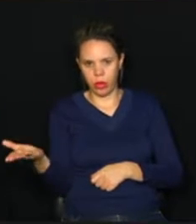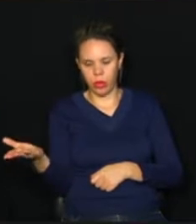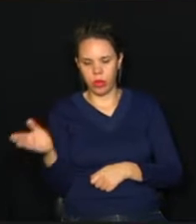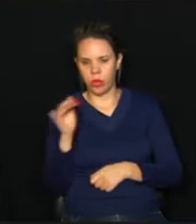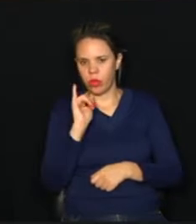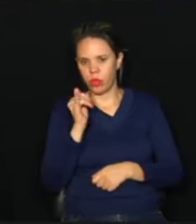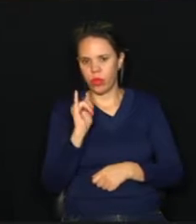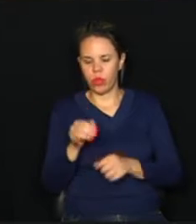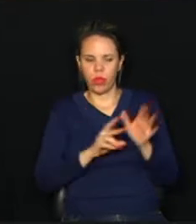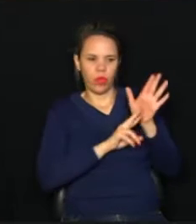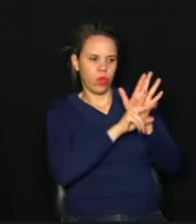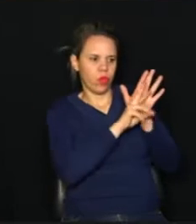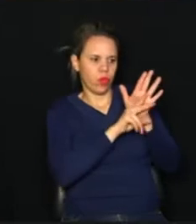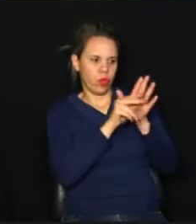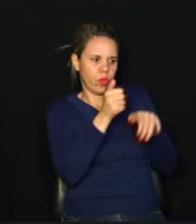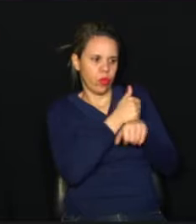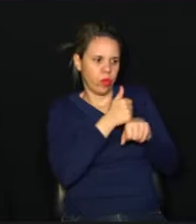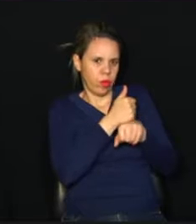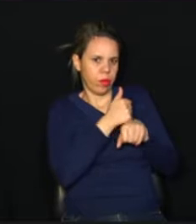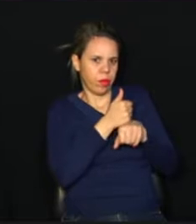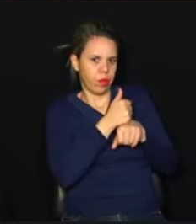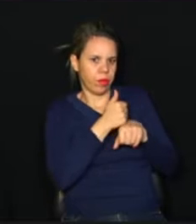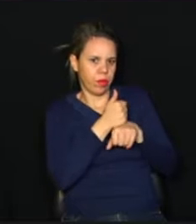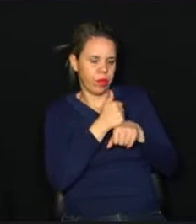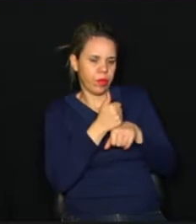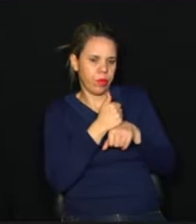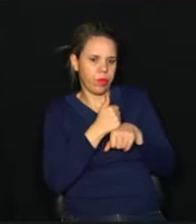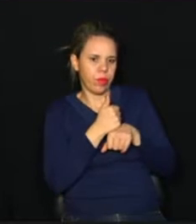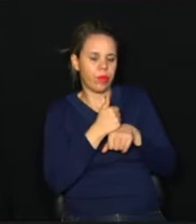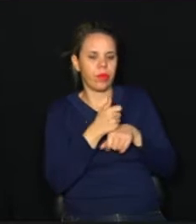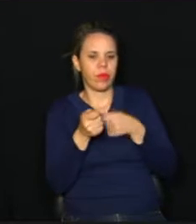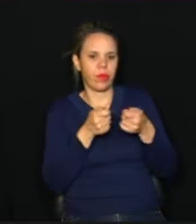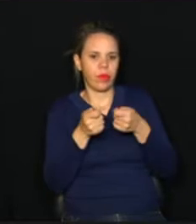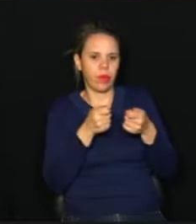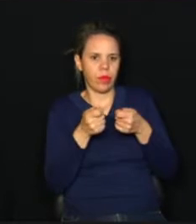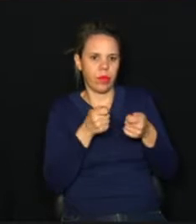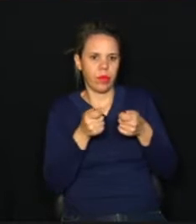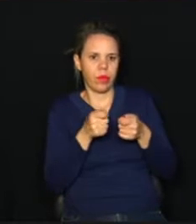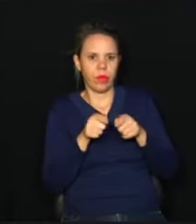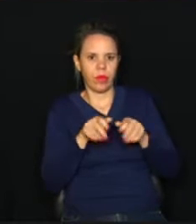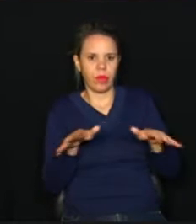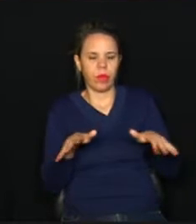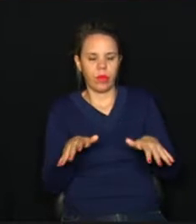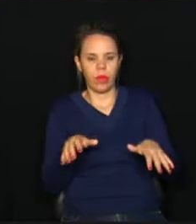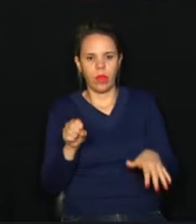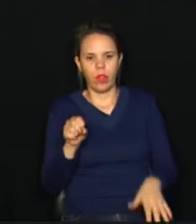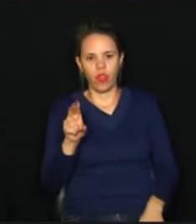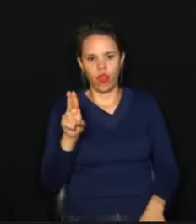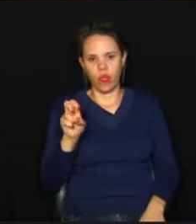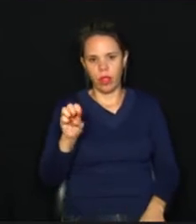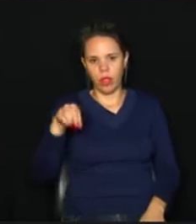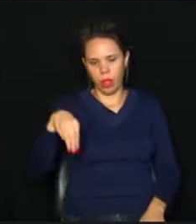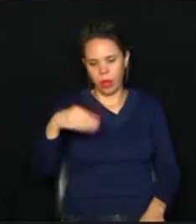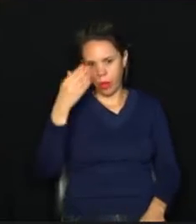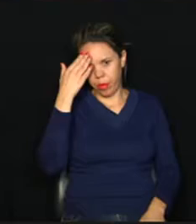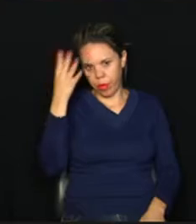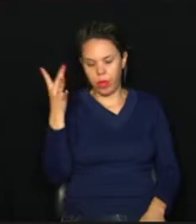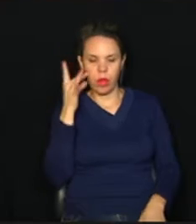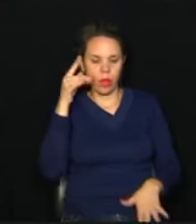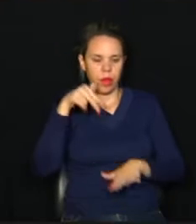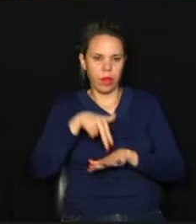disse, é biólogo e pesquisador da Superintendência de Controle de Endemias, SUSEM. Muito obrigado, Horácio, pela